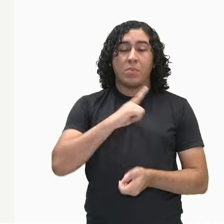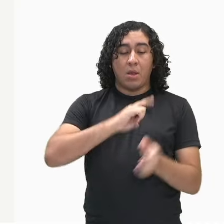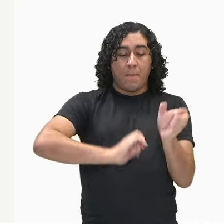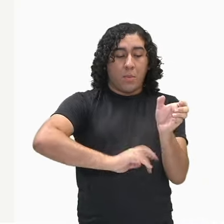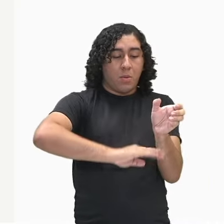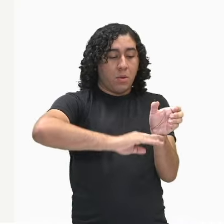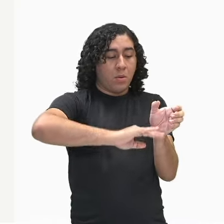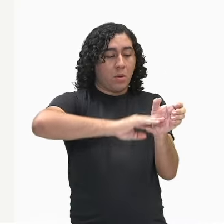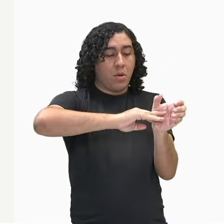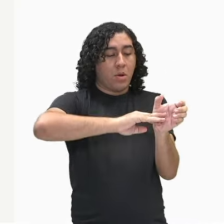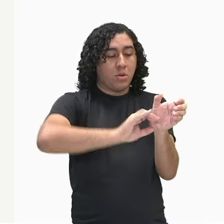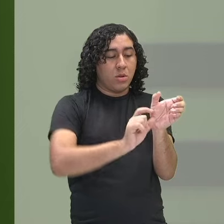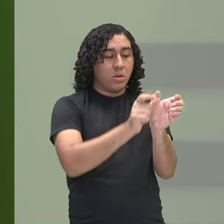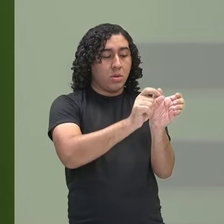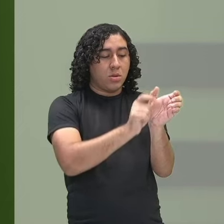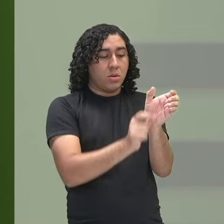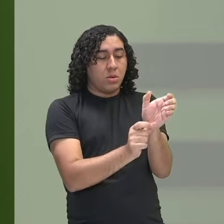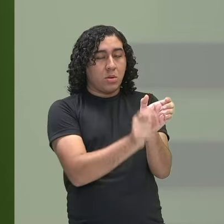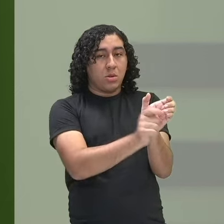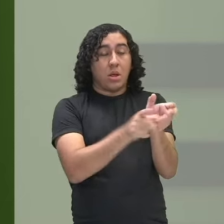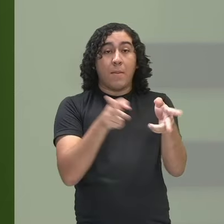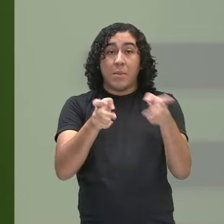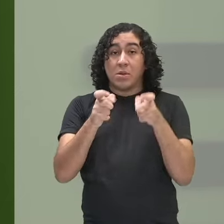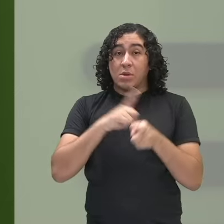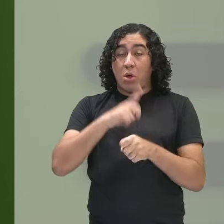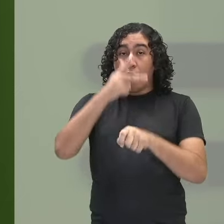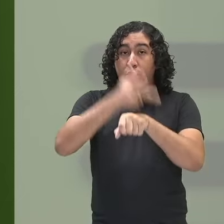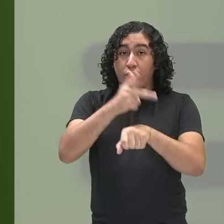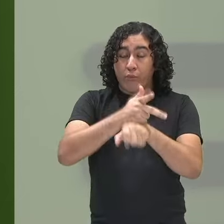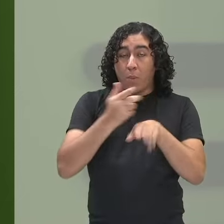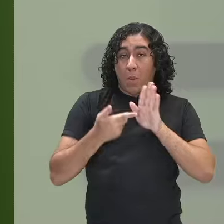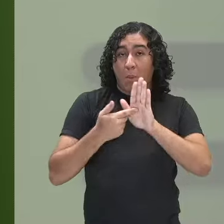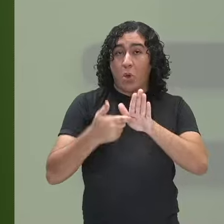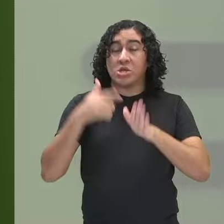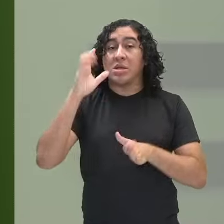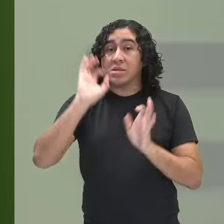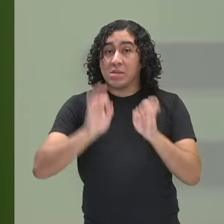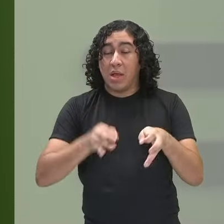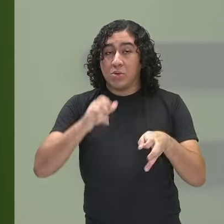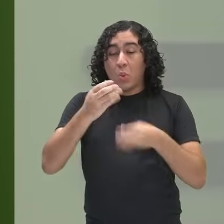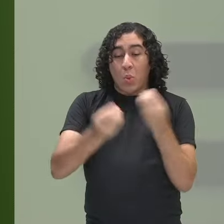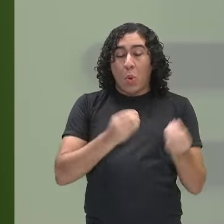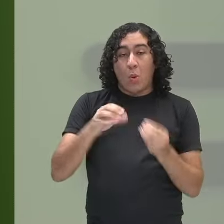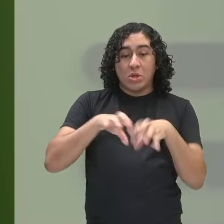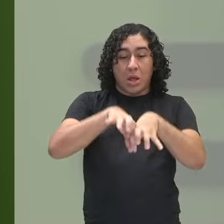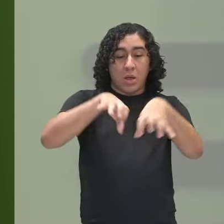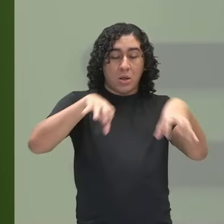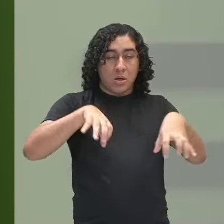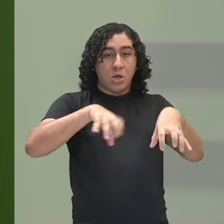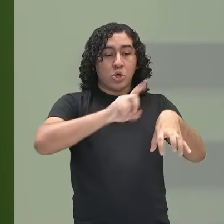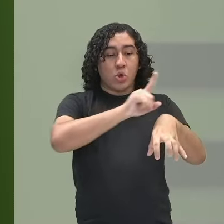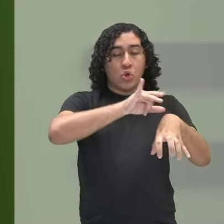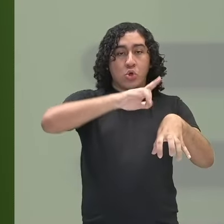direitinho, tá? Então preste atenção na animação, que vai mostrar essa separação de